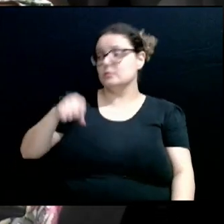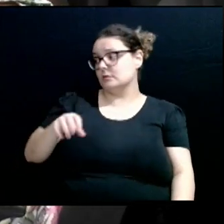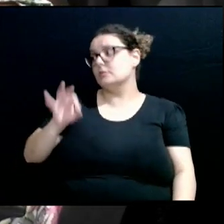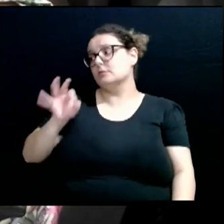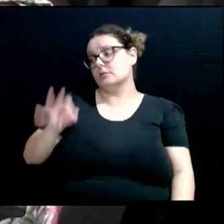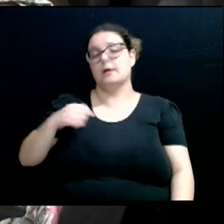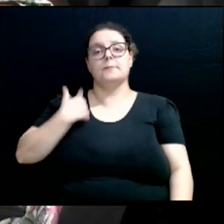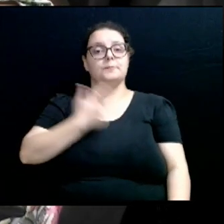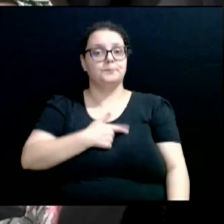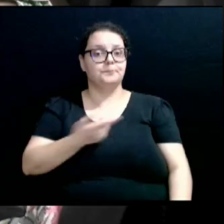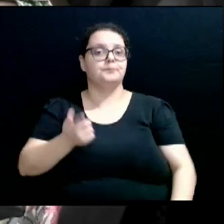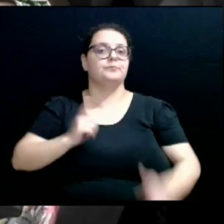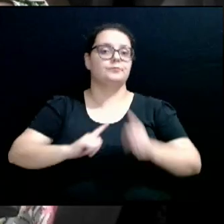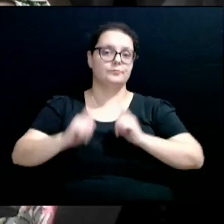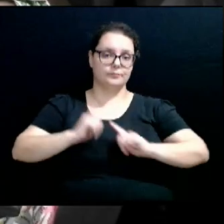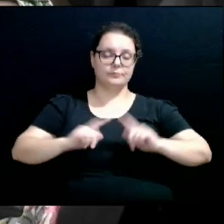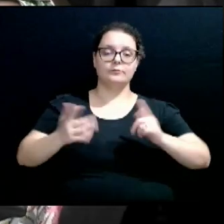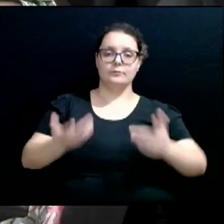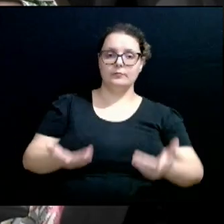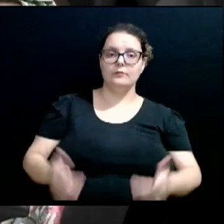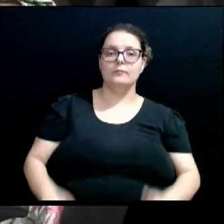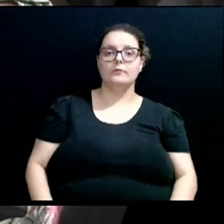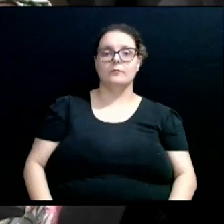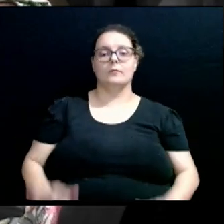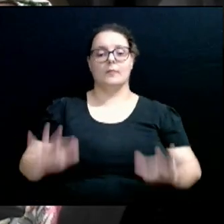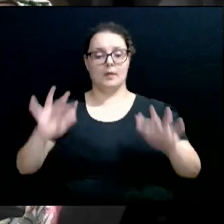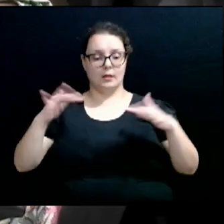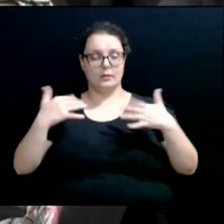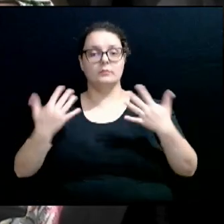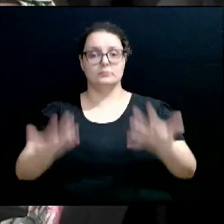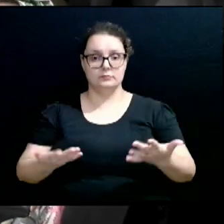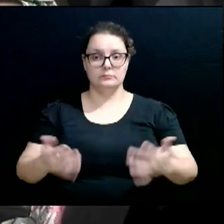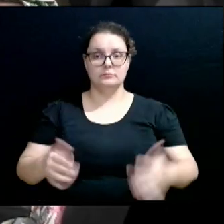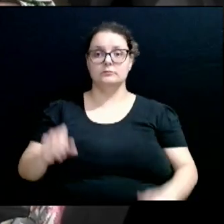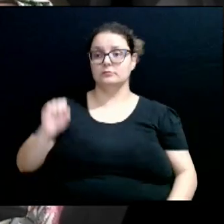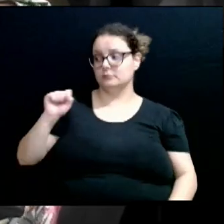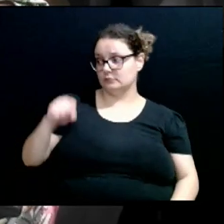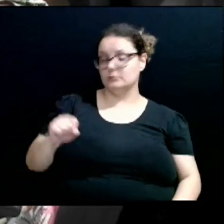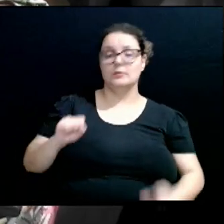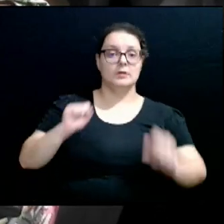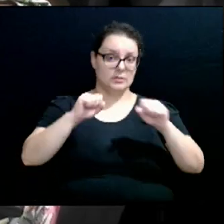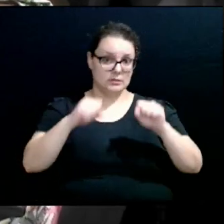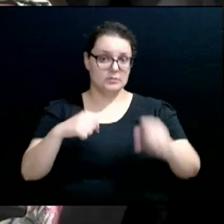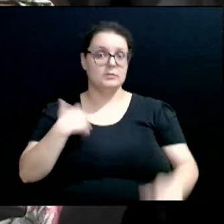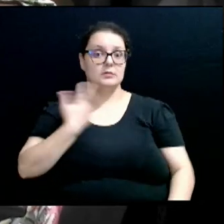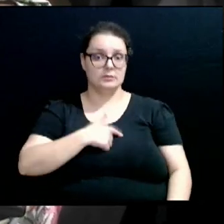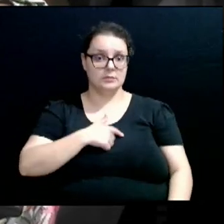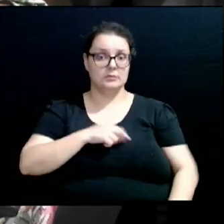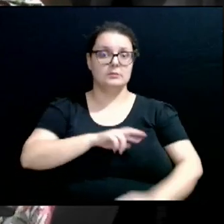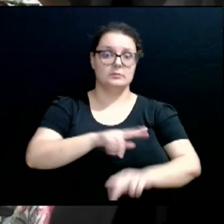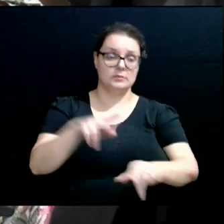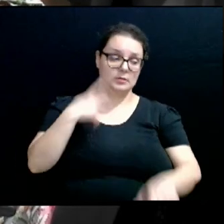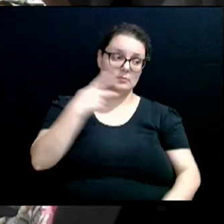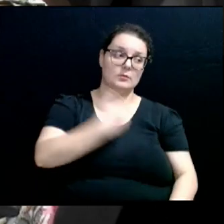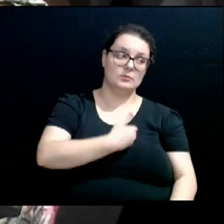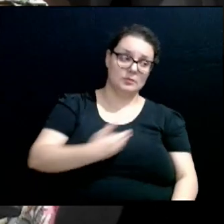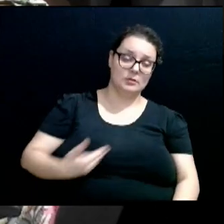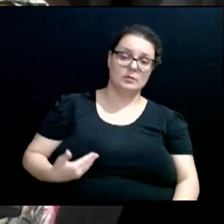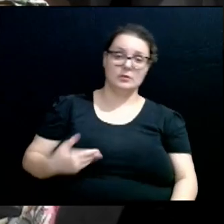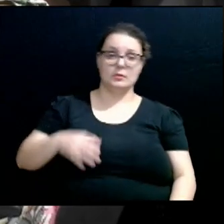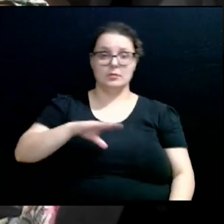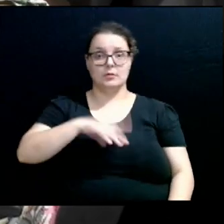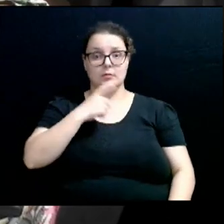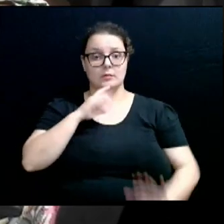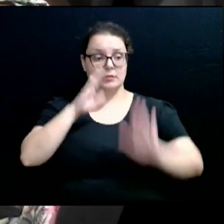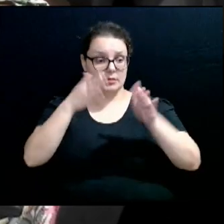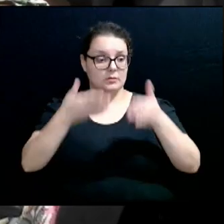gestores que estão nos vendo, e que, sim, nós temos muitas políticas públicas em Campinas voltadas para isso, mas os nossos